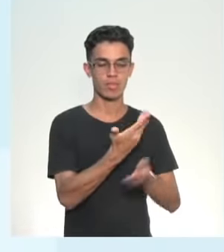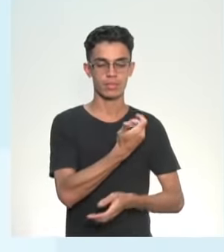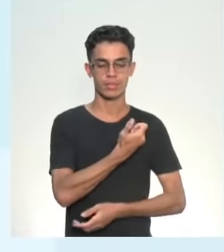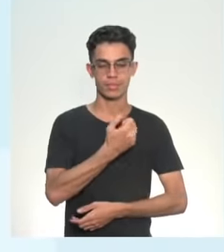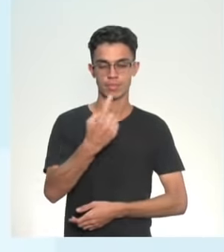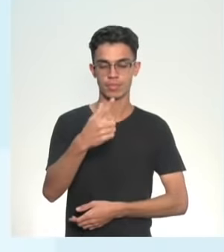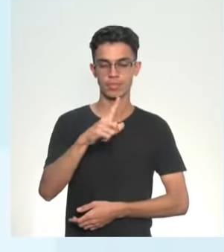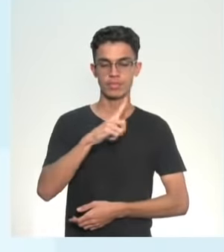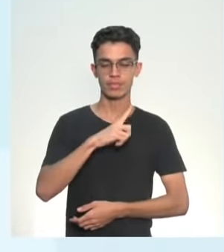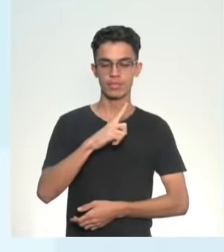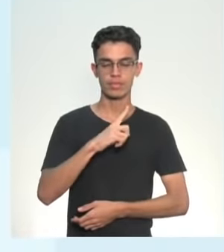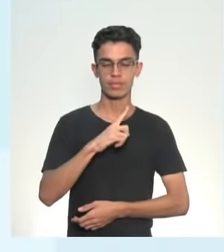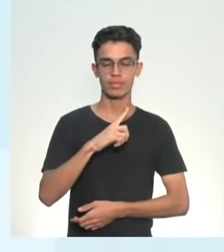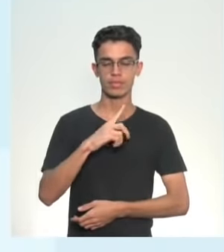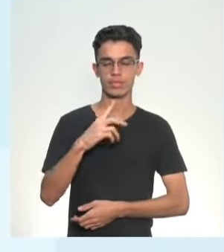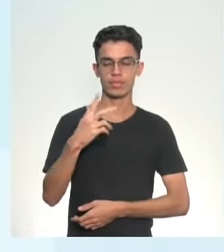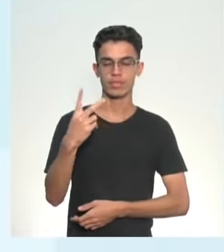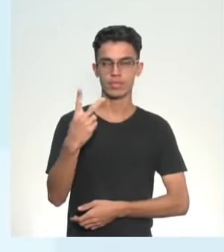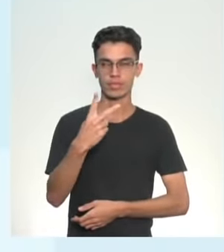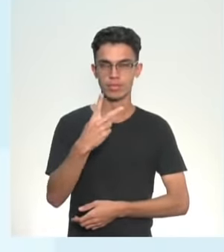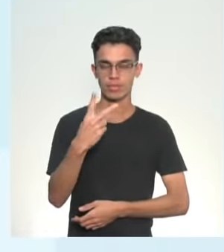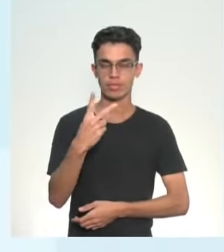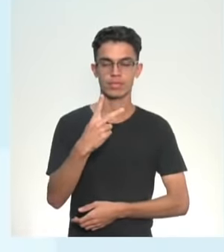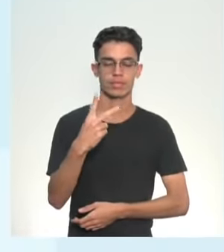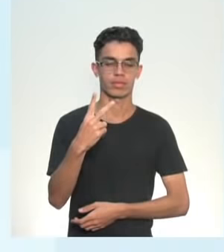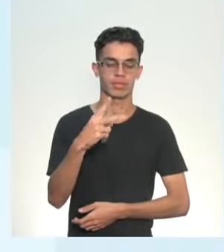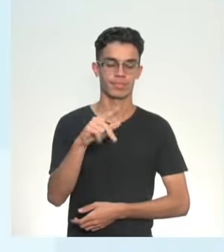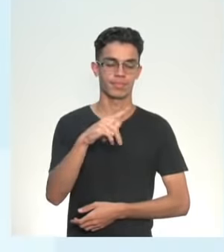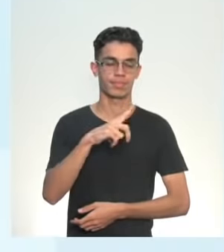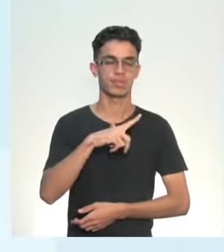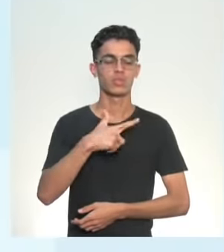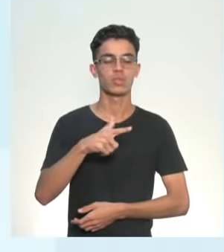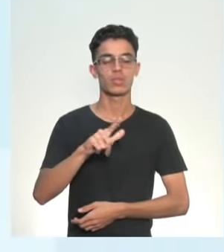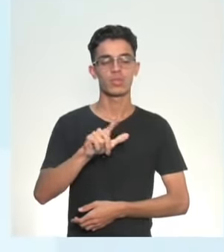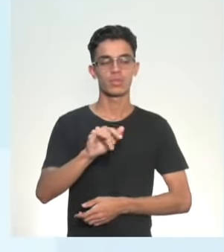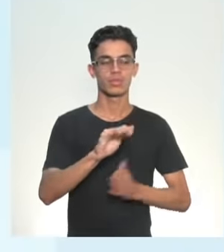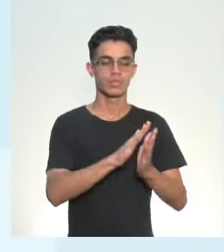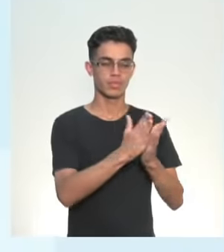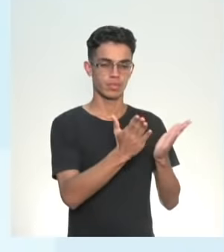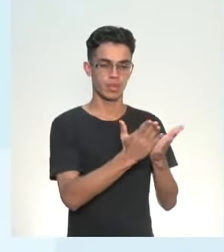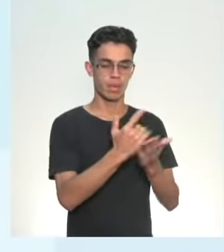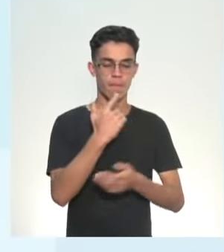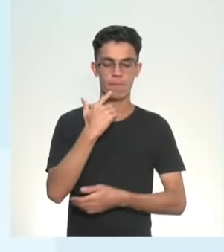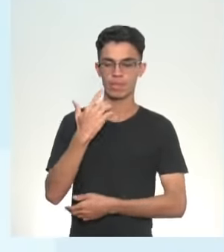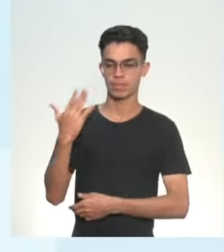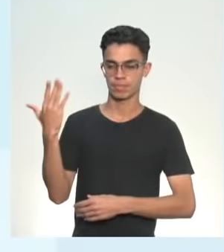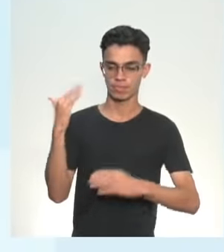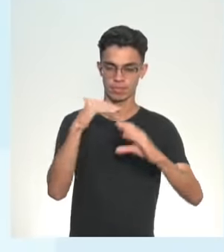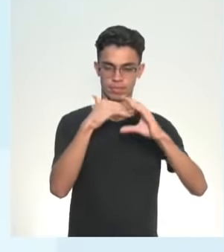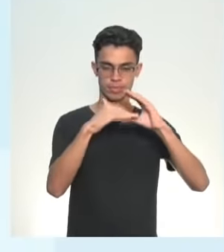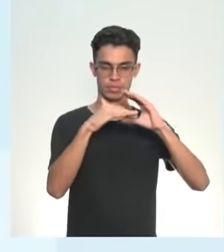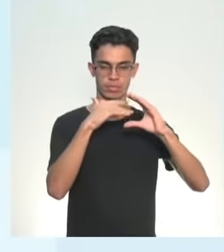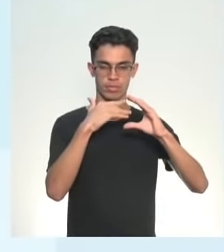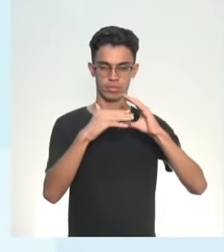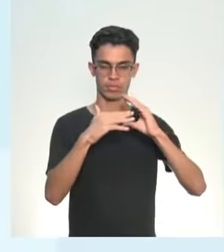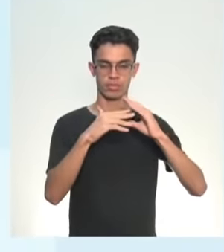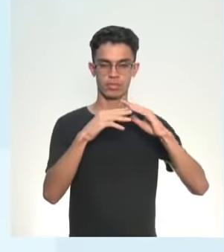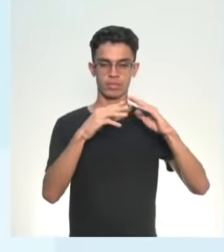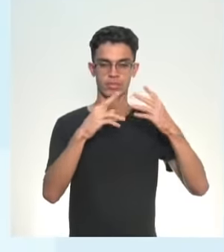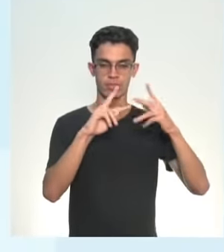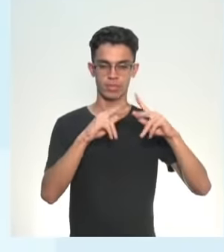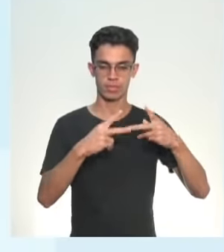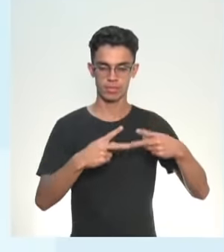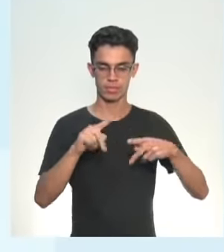contempla os dois bimestres primeiros segundos você não tem ainda apostila tá aí para você o que o ar code na tela o código também